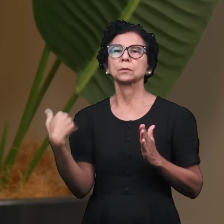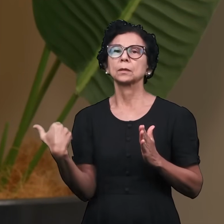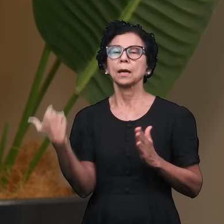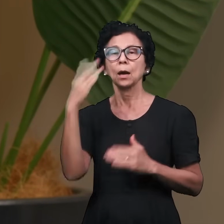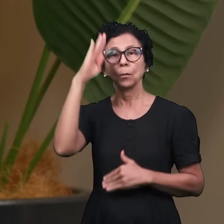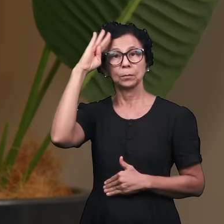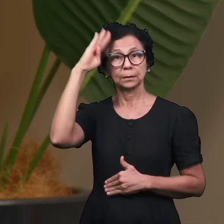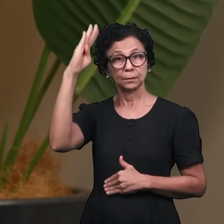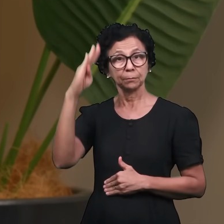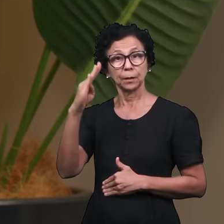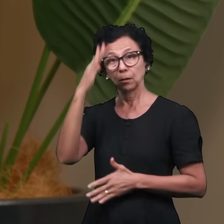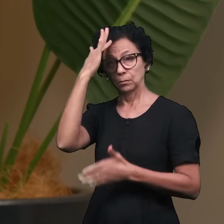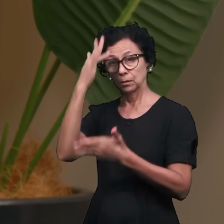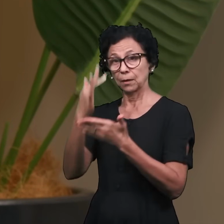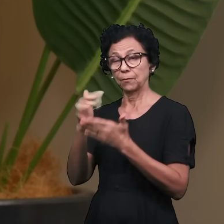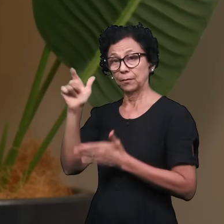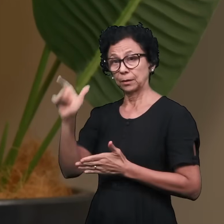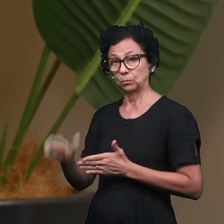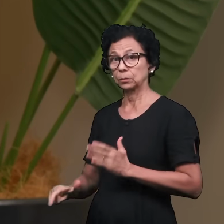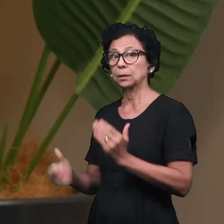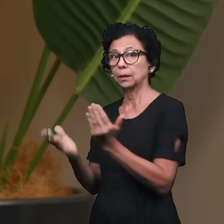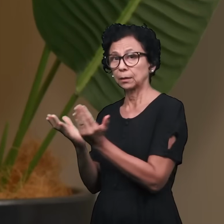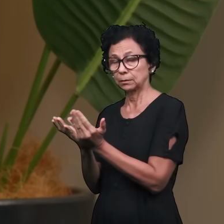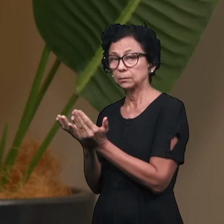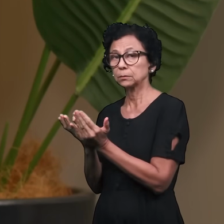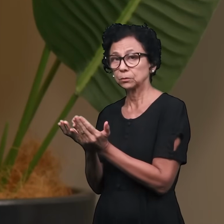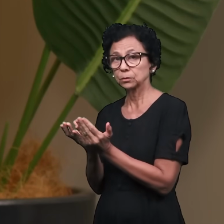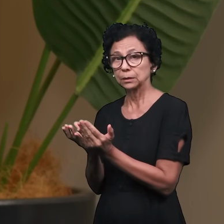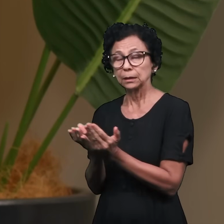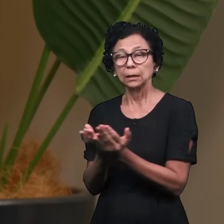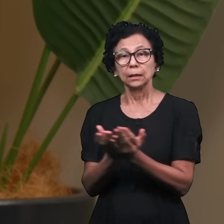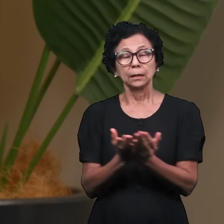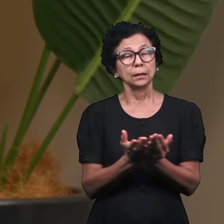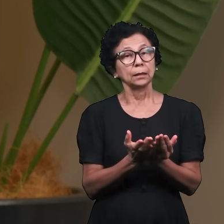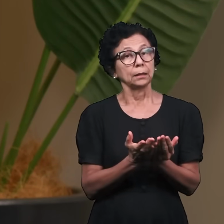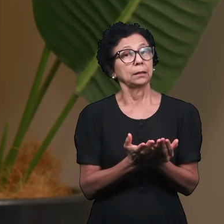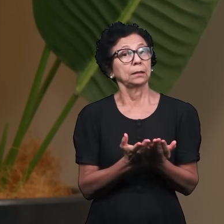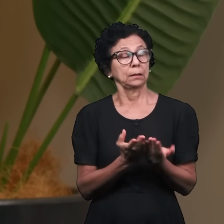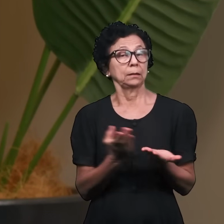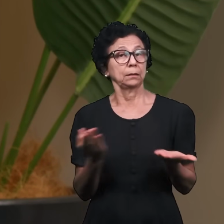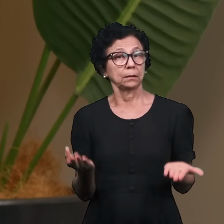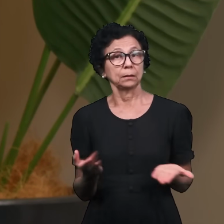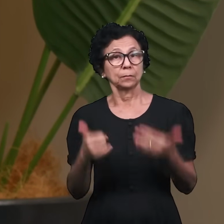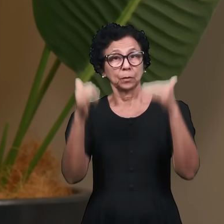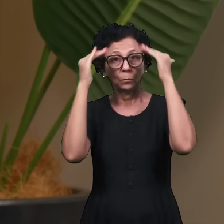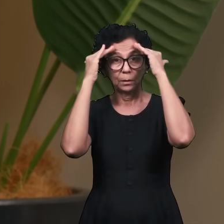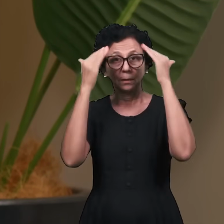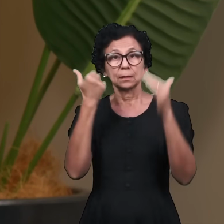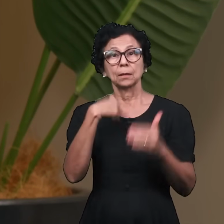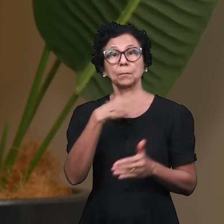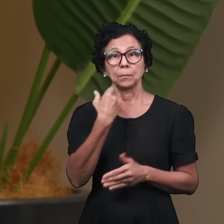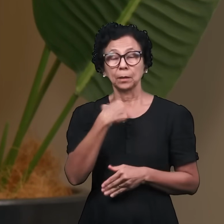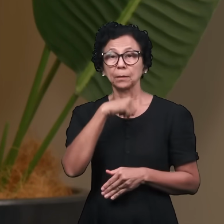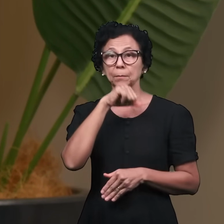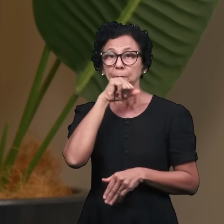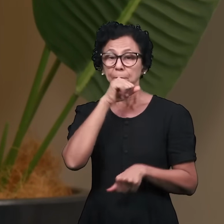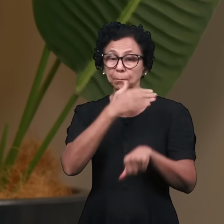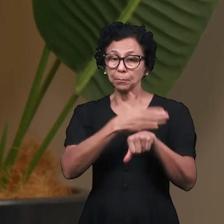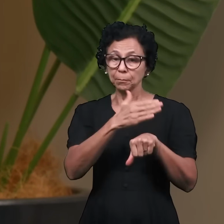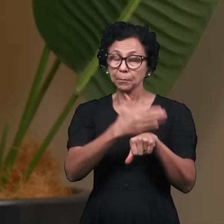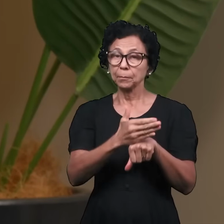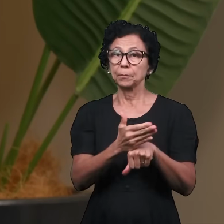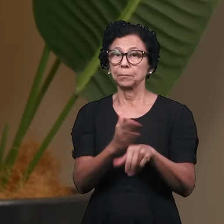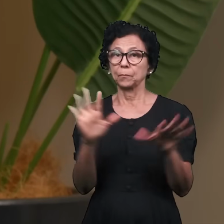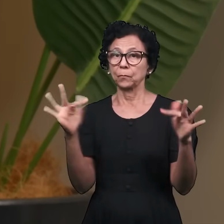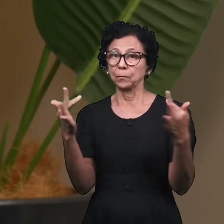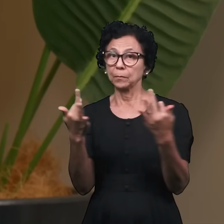cristã, aquilo que também nós temos colocado em prática dentro dos nossos lares, nas nossas famílias,